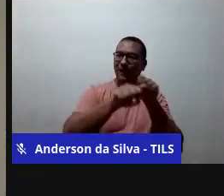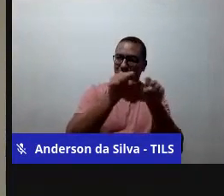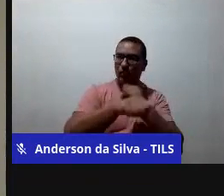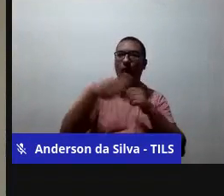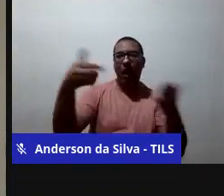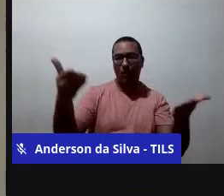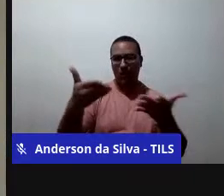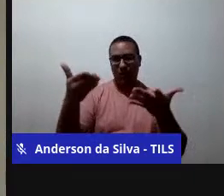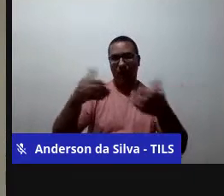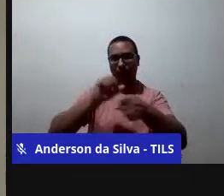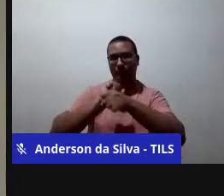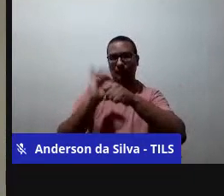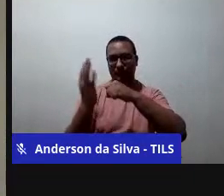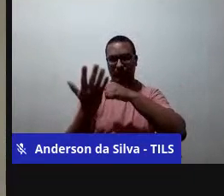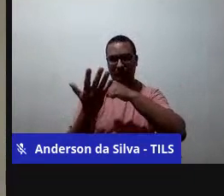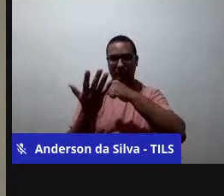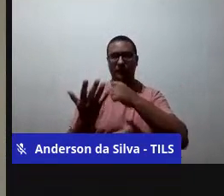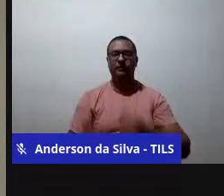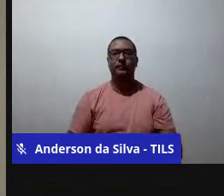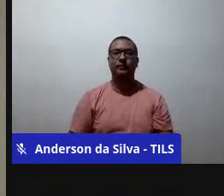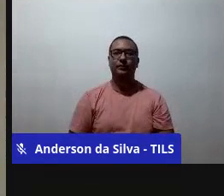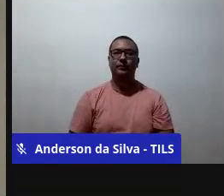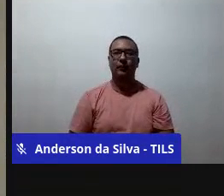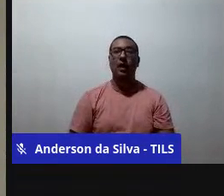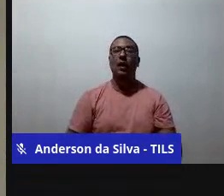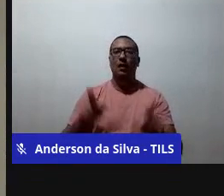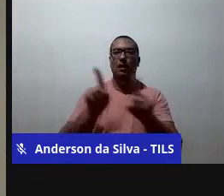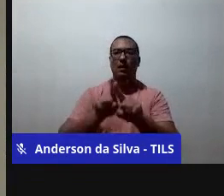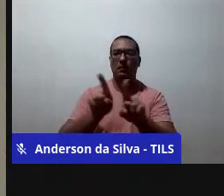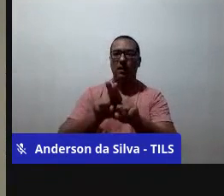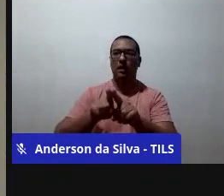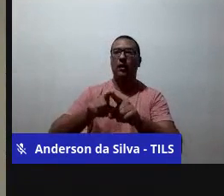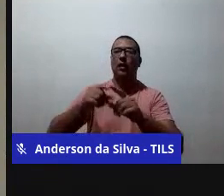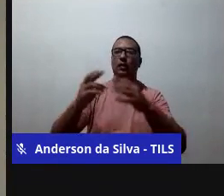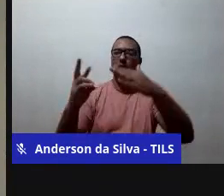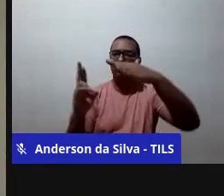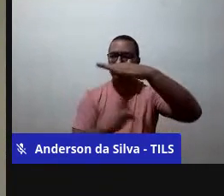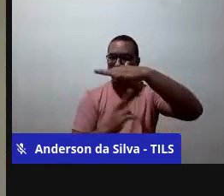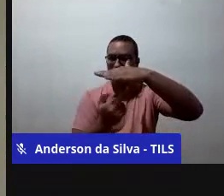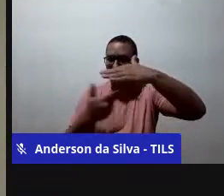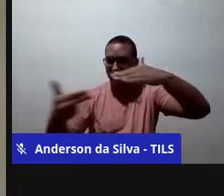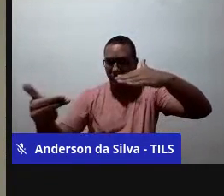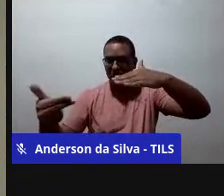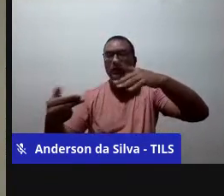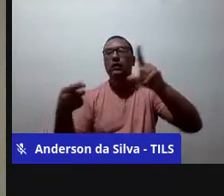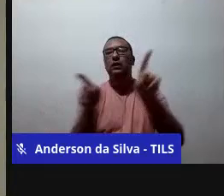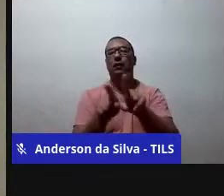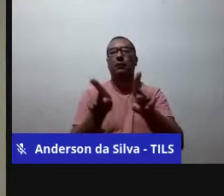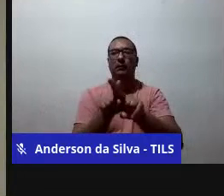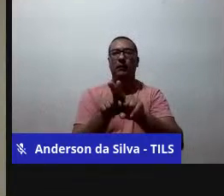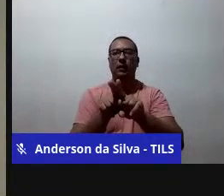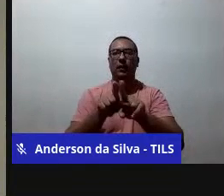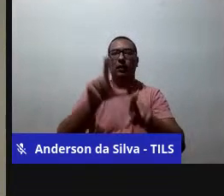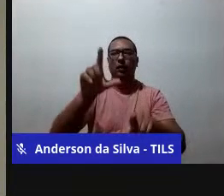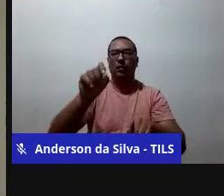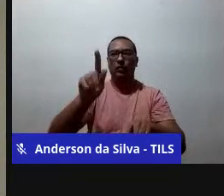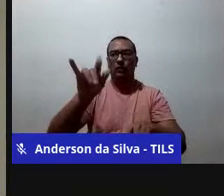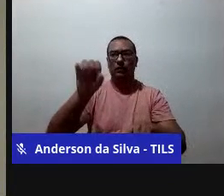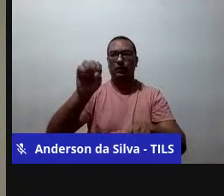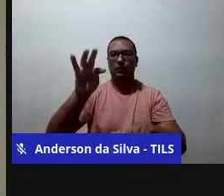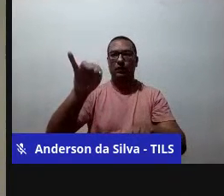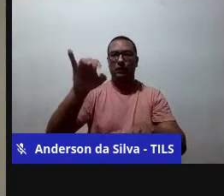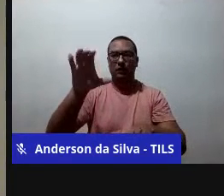pandemia, o setor de logística e transporte também, é um setor que já vinha